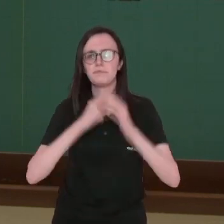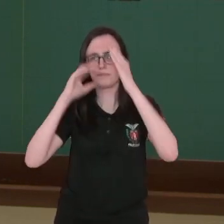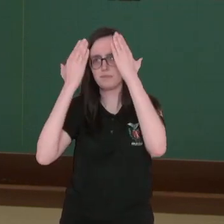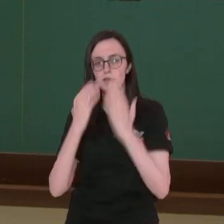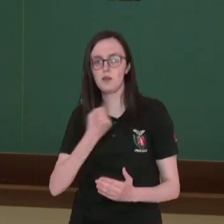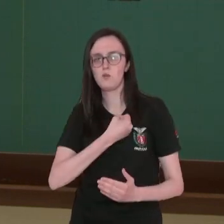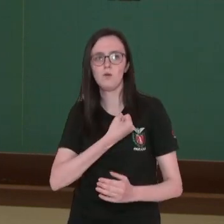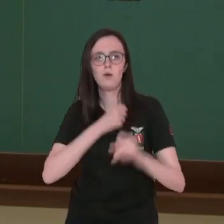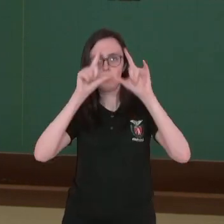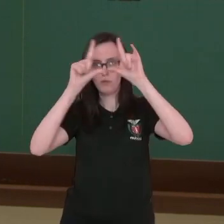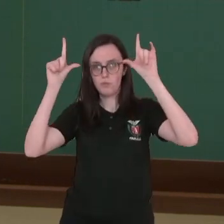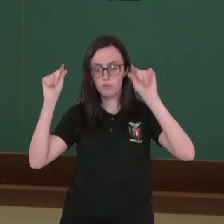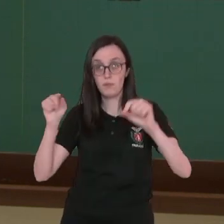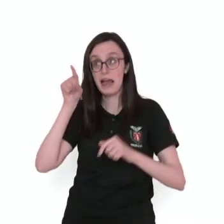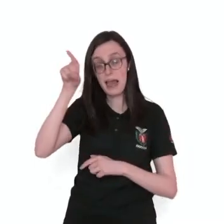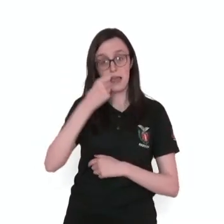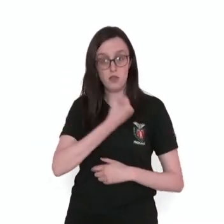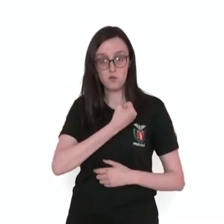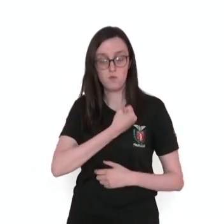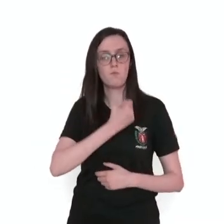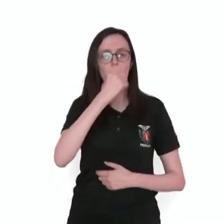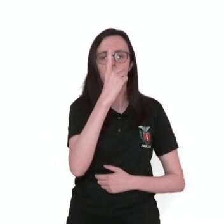número abaixo. Esse número,